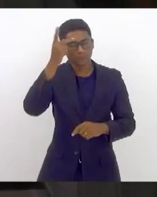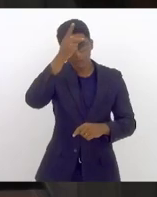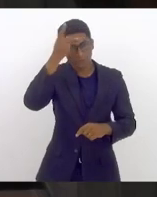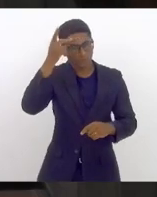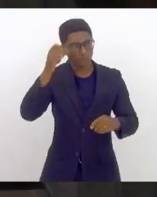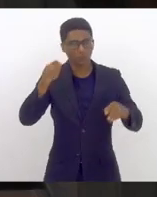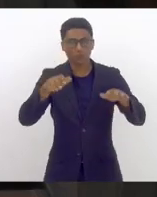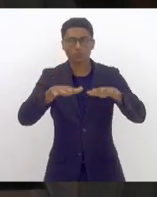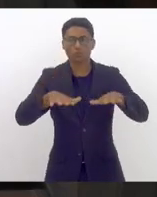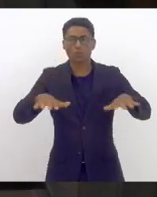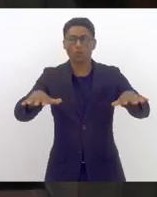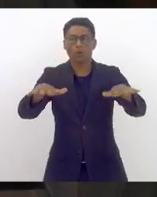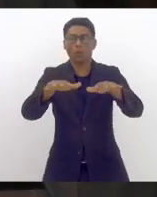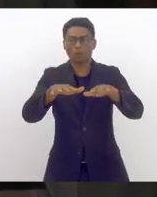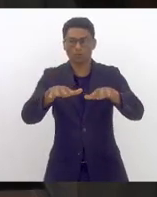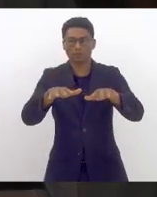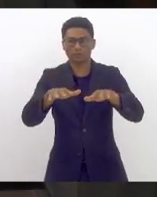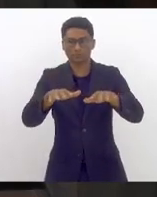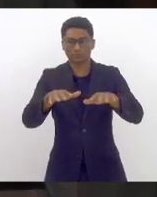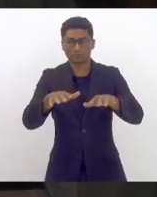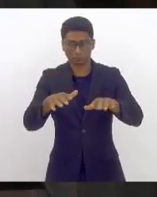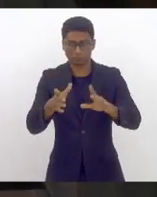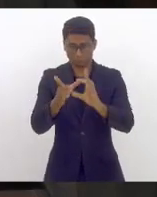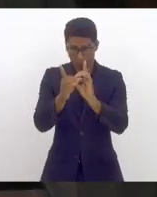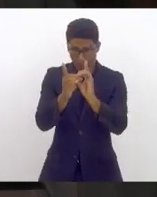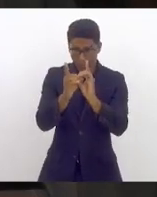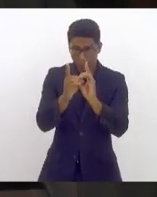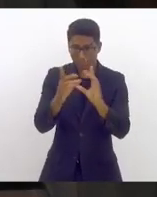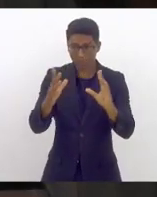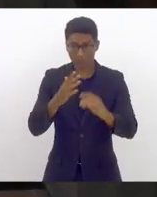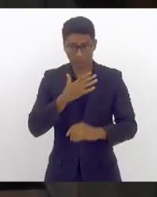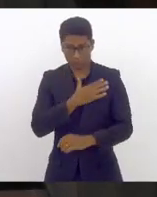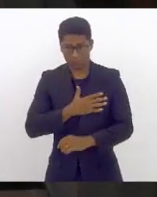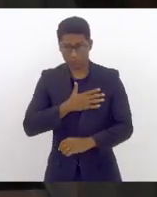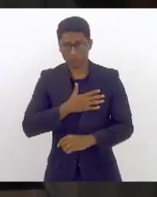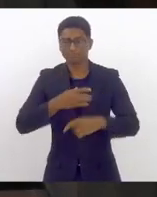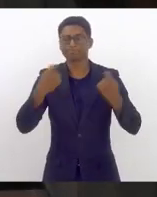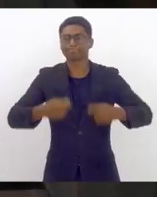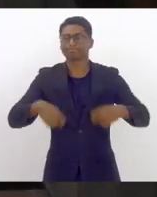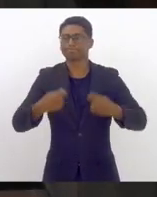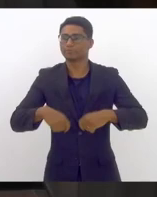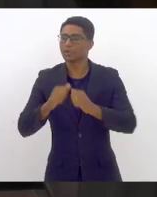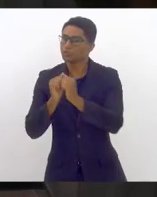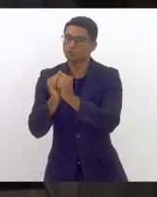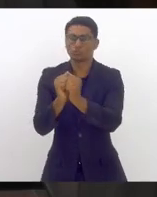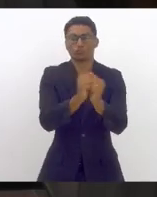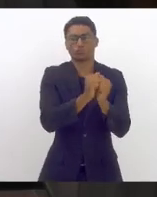todos os democratas estejam juntos no mesmo campo,